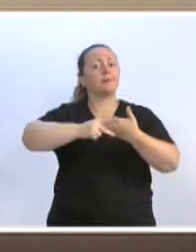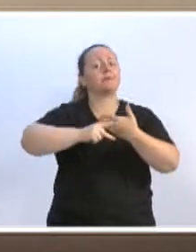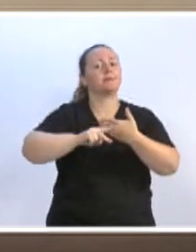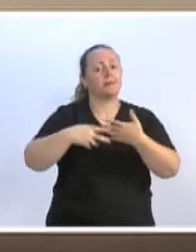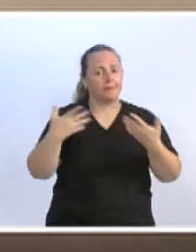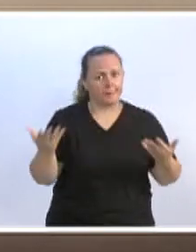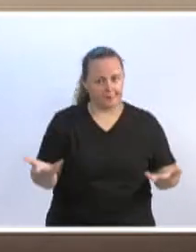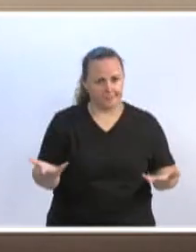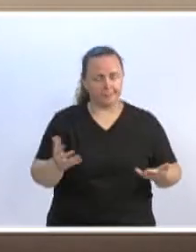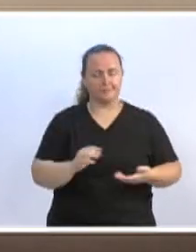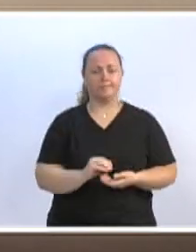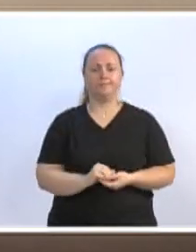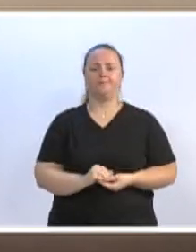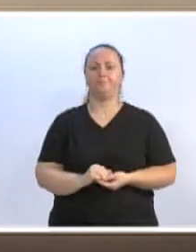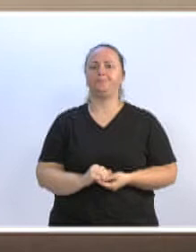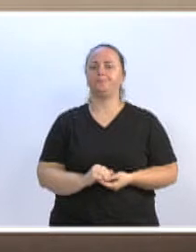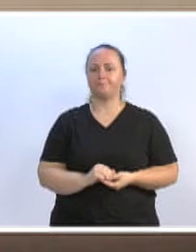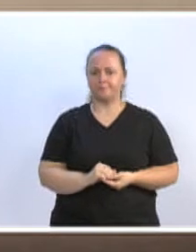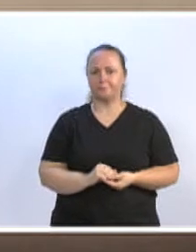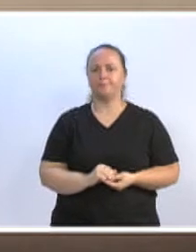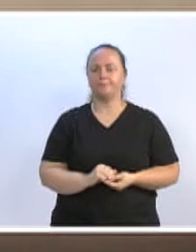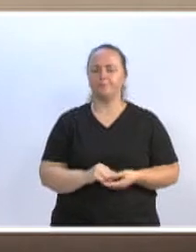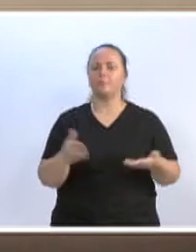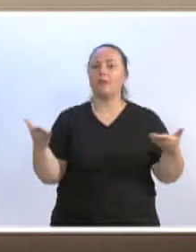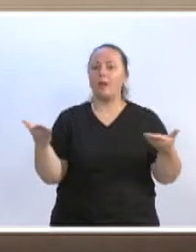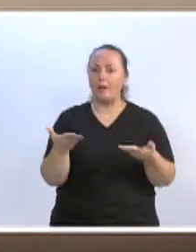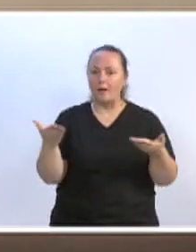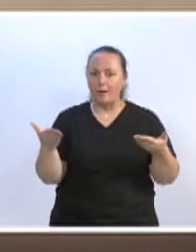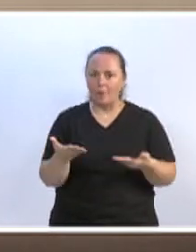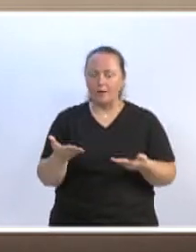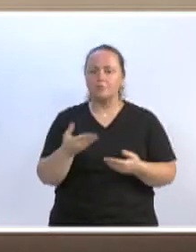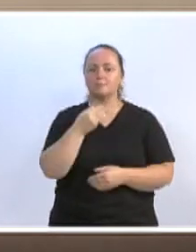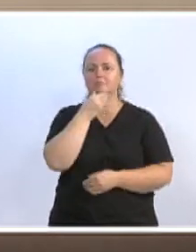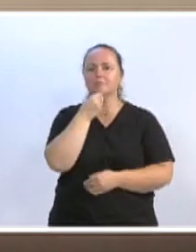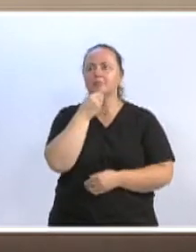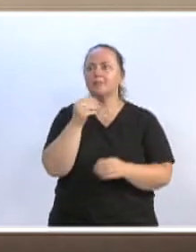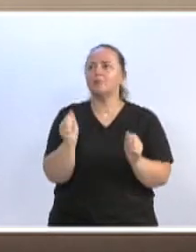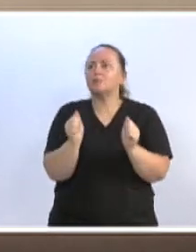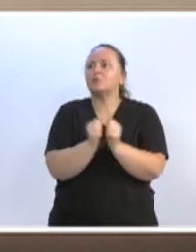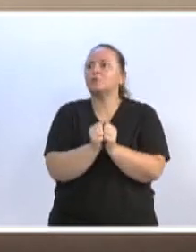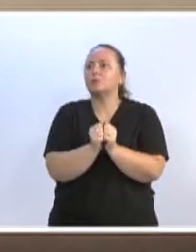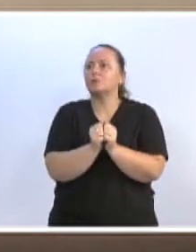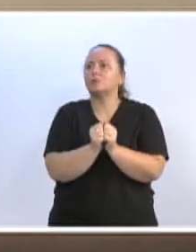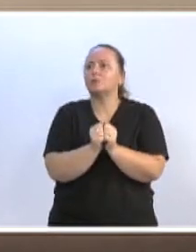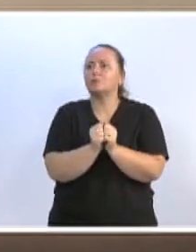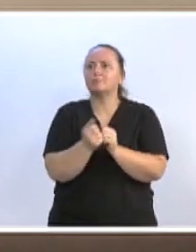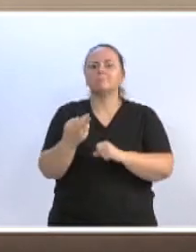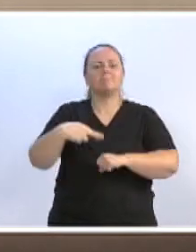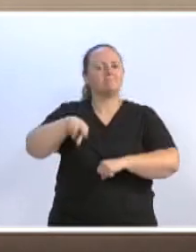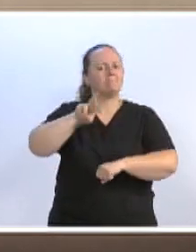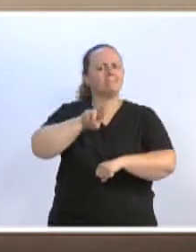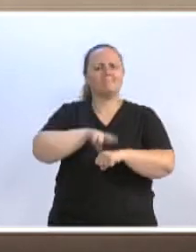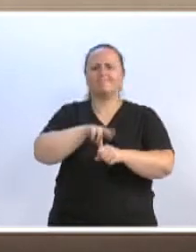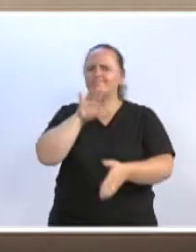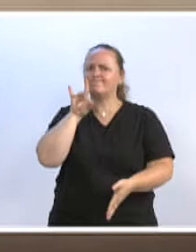rapaz. E hoje ele faz parte do grupo Salva Vidas e está totalmente recuperado.